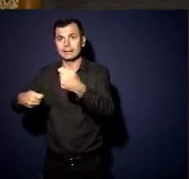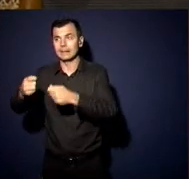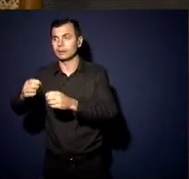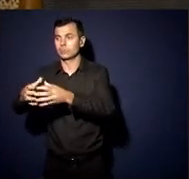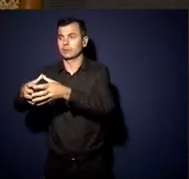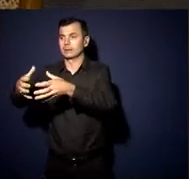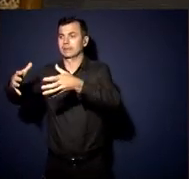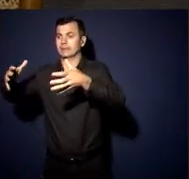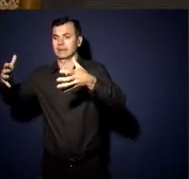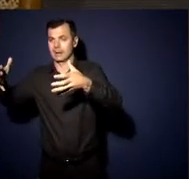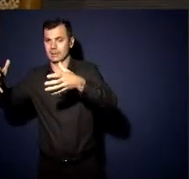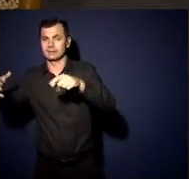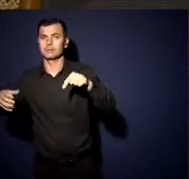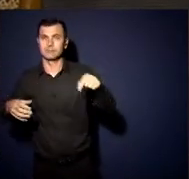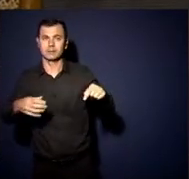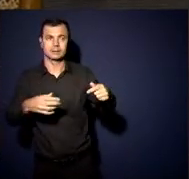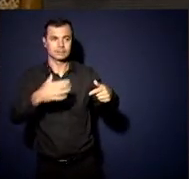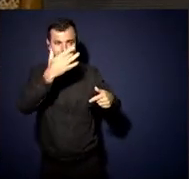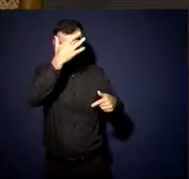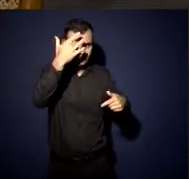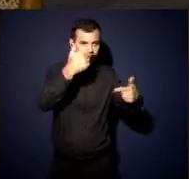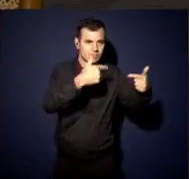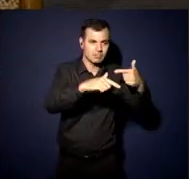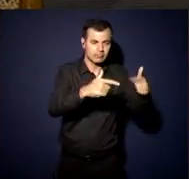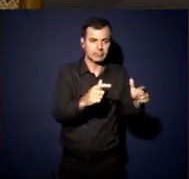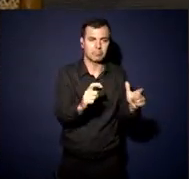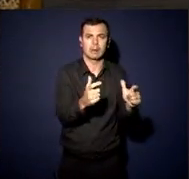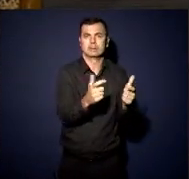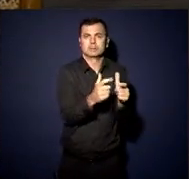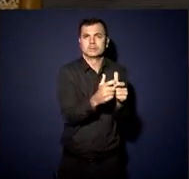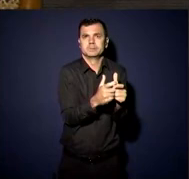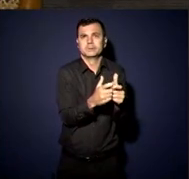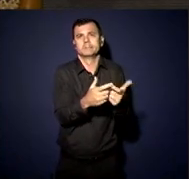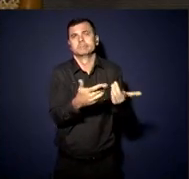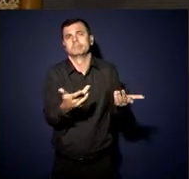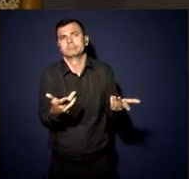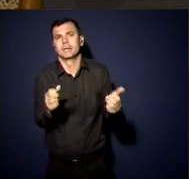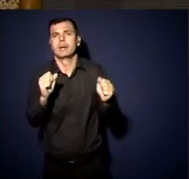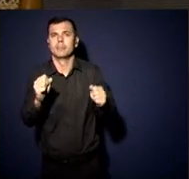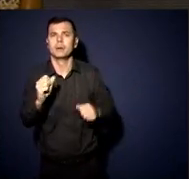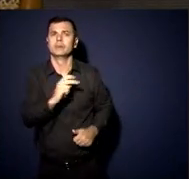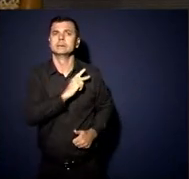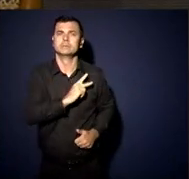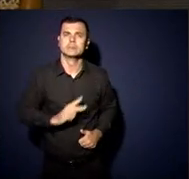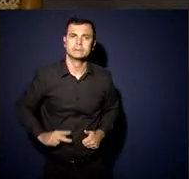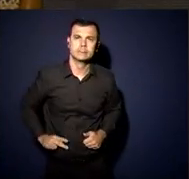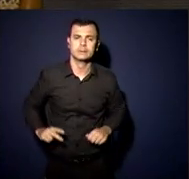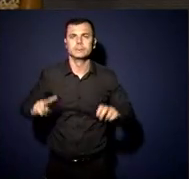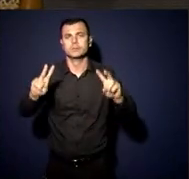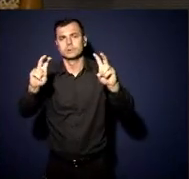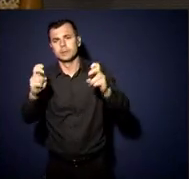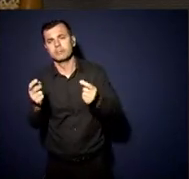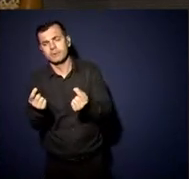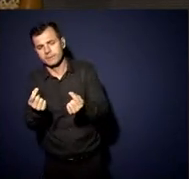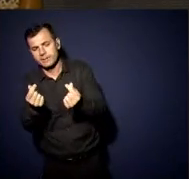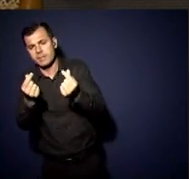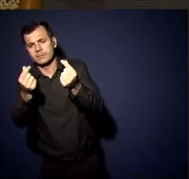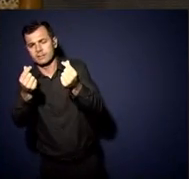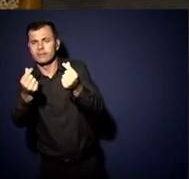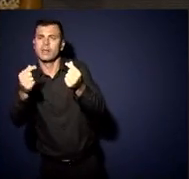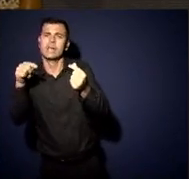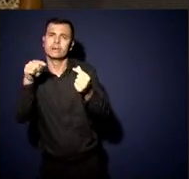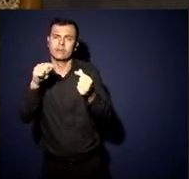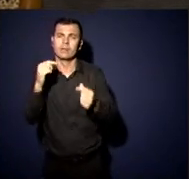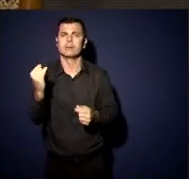com a disponibilidade de recursos que só diminui ah Presidente você podia falar da questão financeira a questão financeira é muito importante mas mais